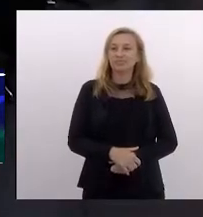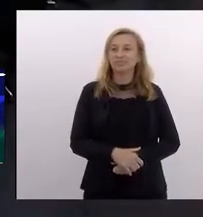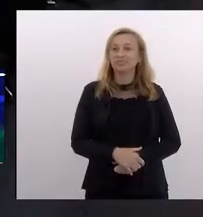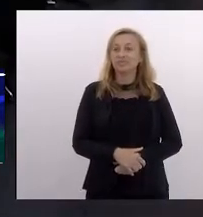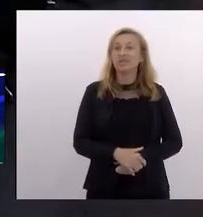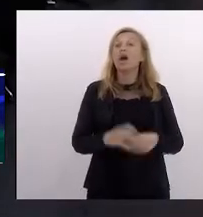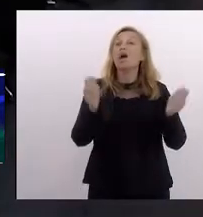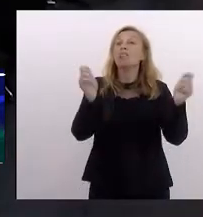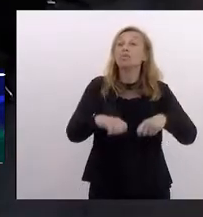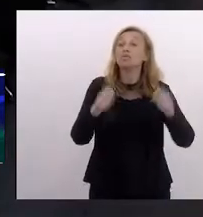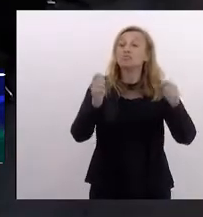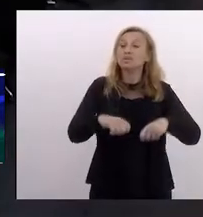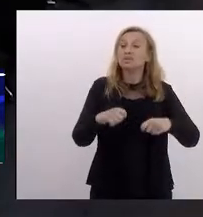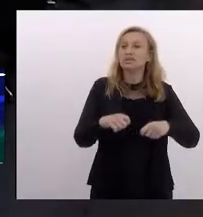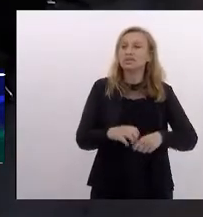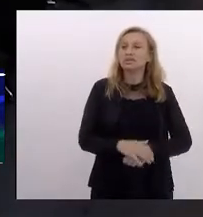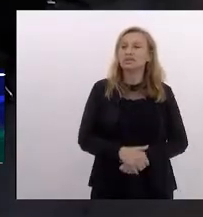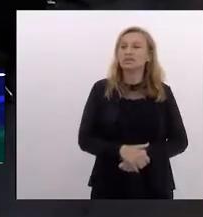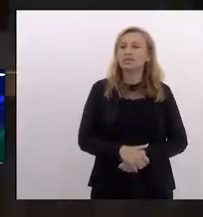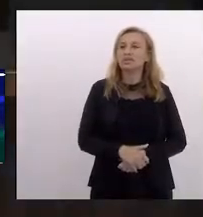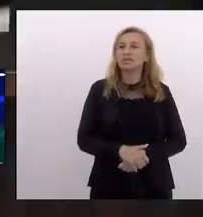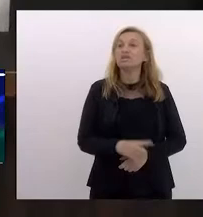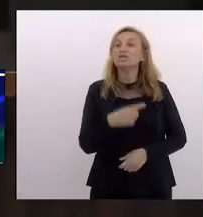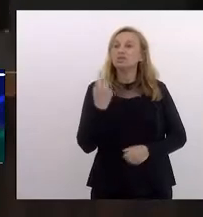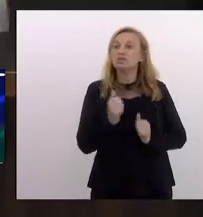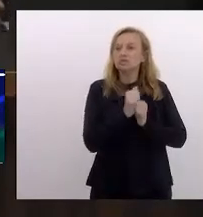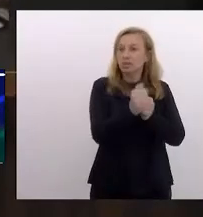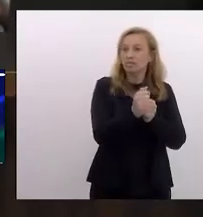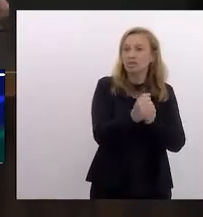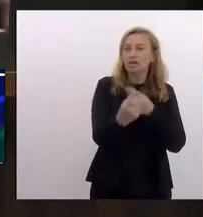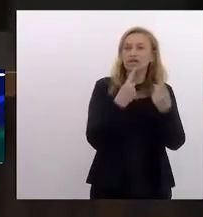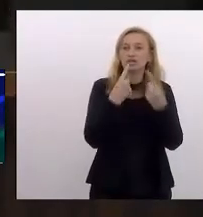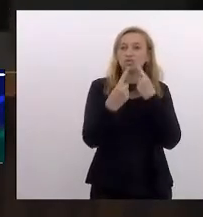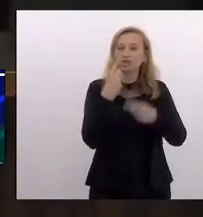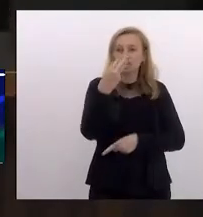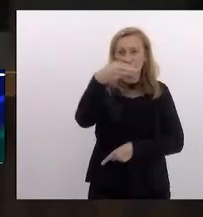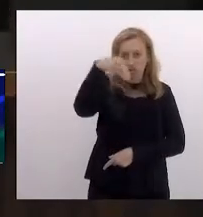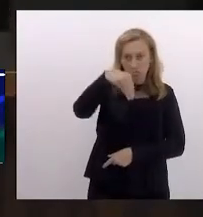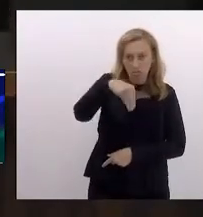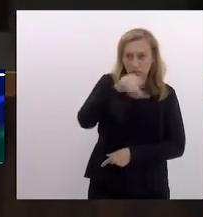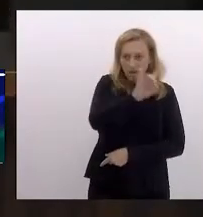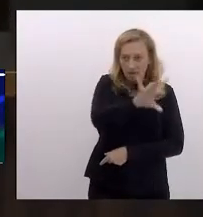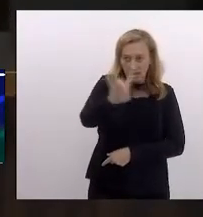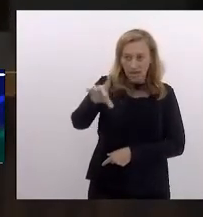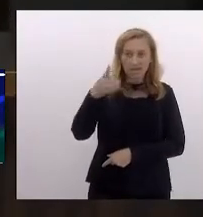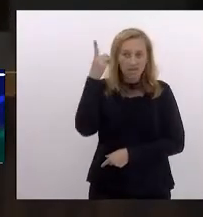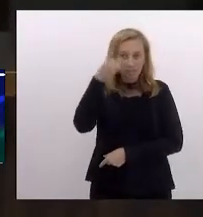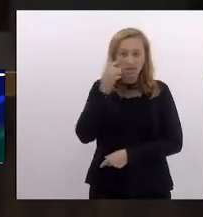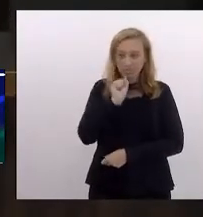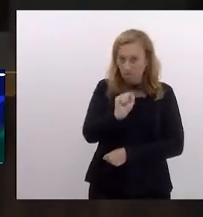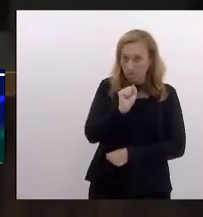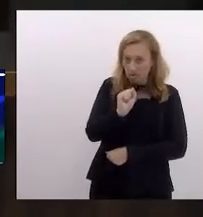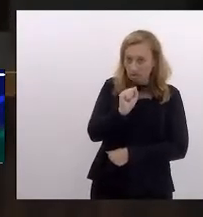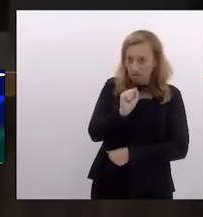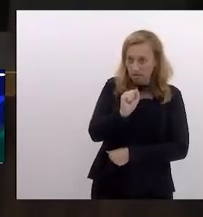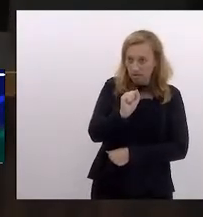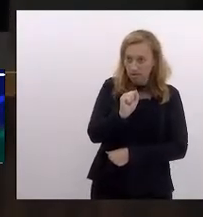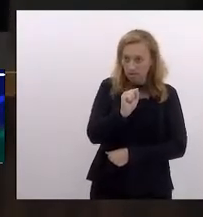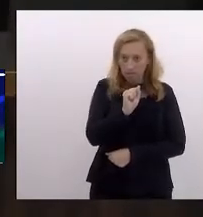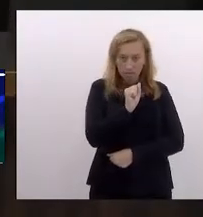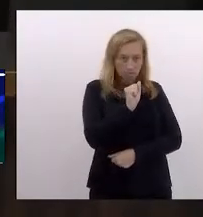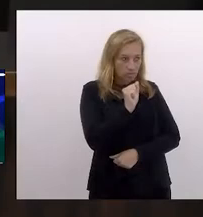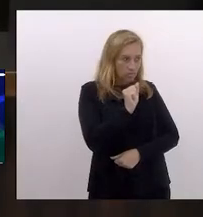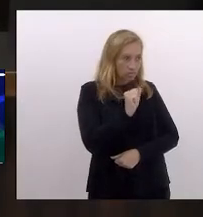a possibilidade de novas encaminhados à disposição do três minutos cada parlamentar pode ser